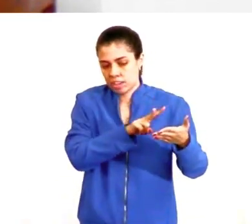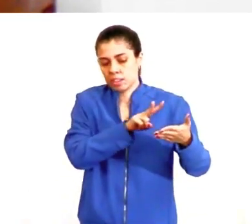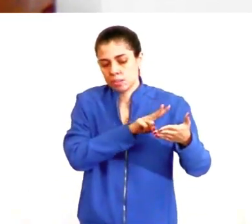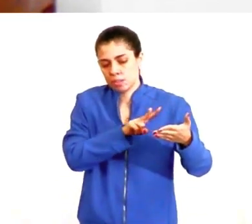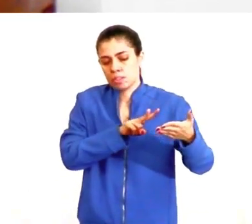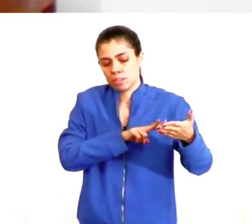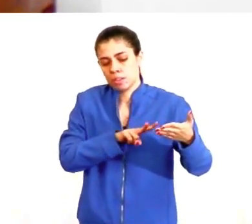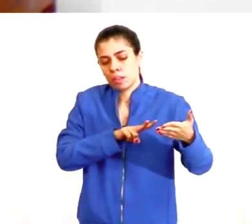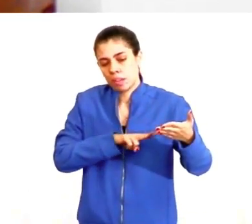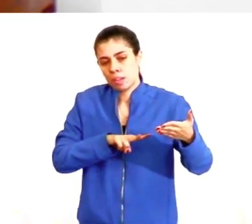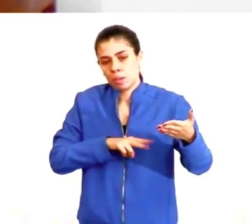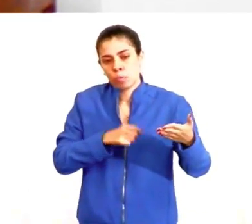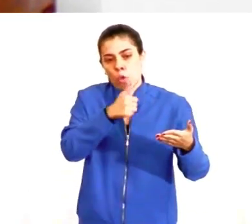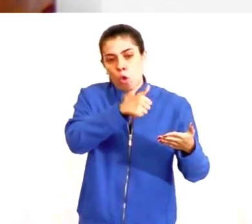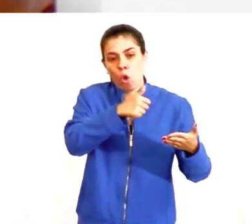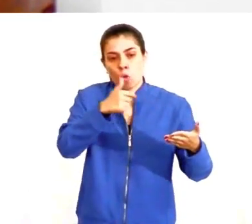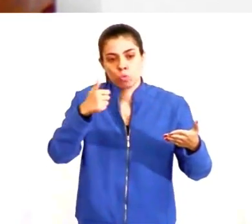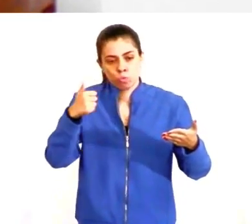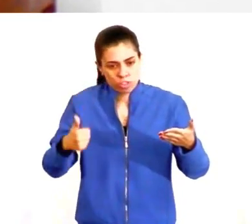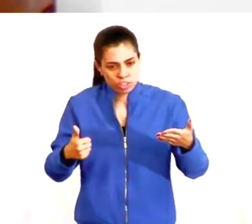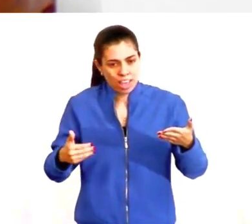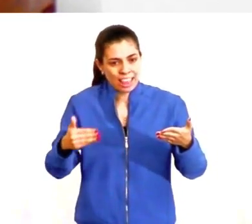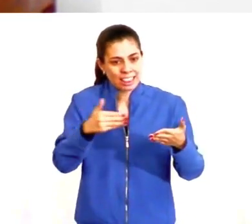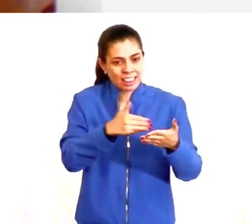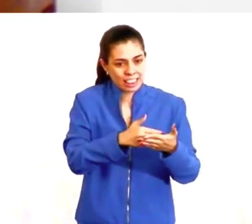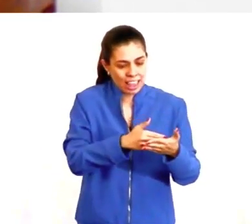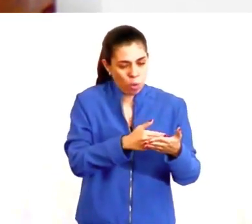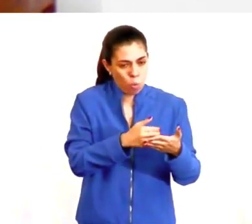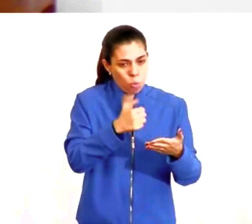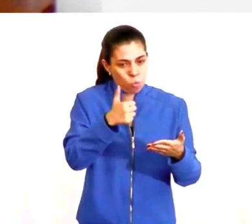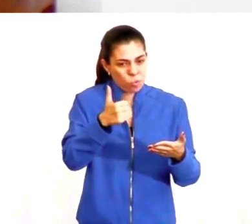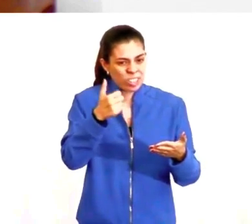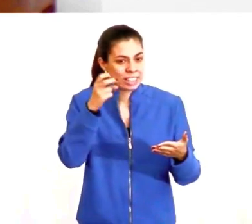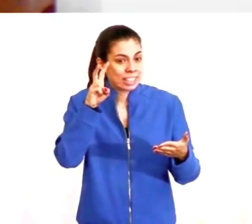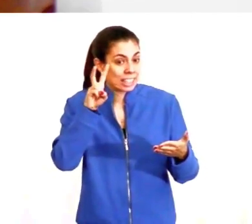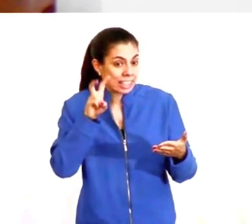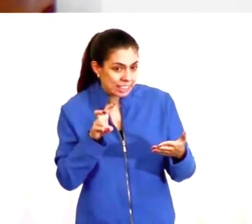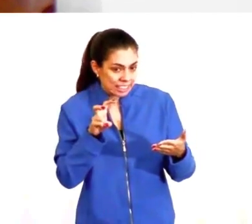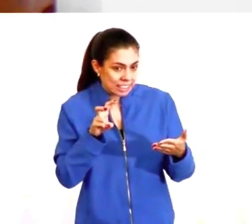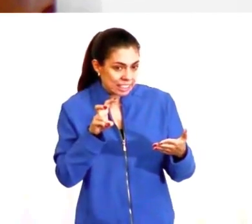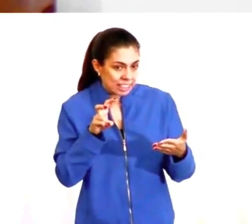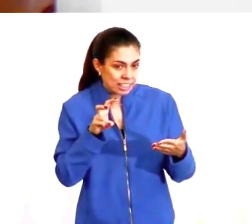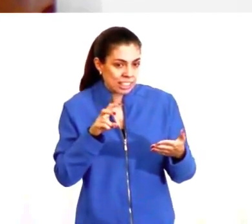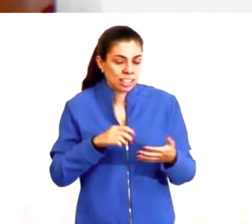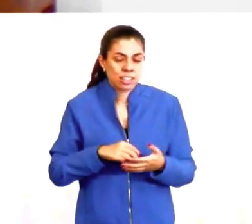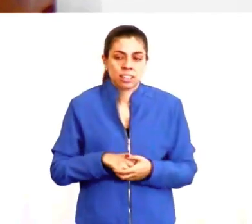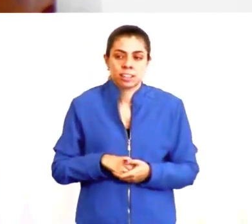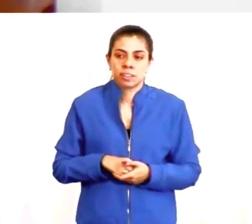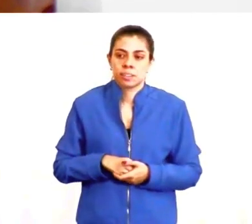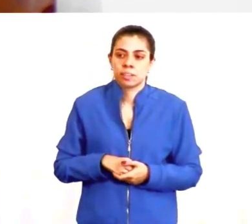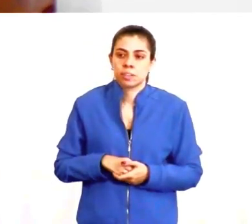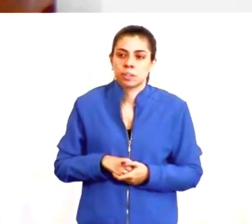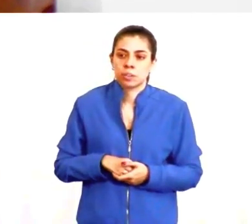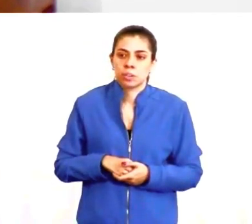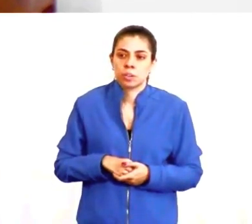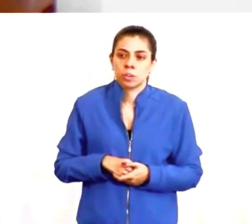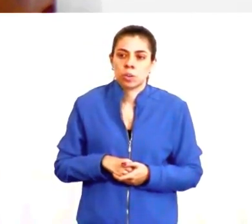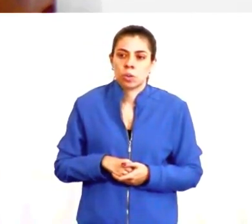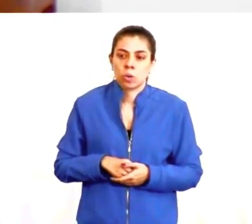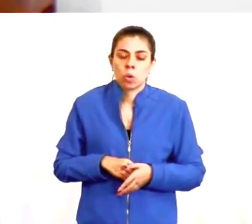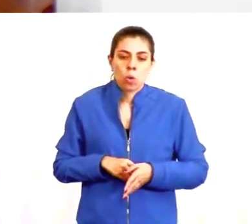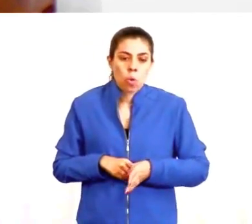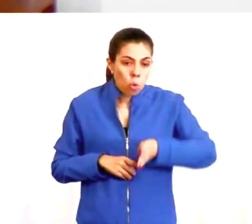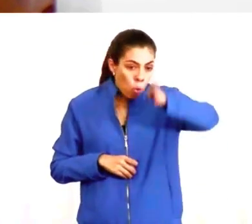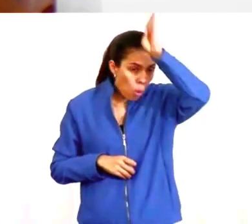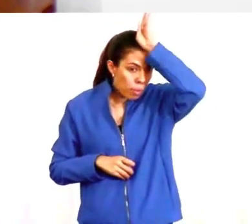versículo 11 até o versículo 15, nós temos a tentativa dos romanos, a tentativa